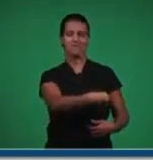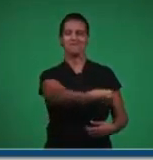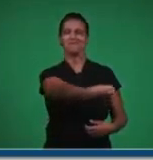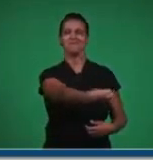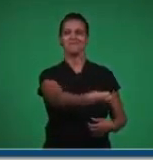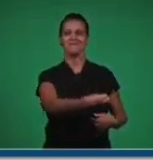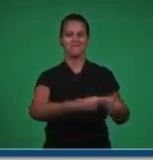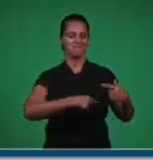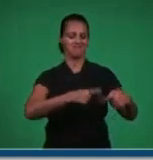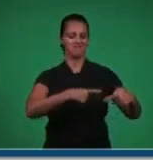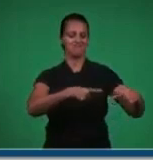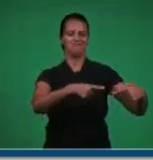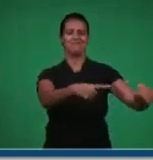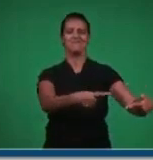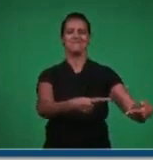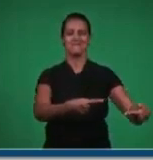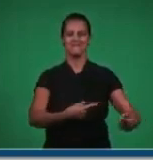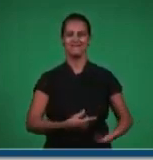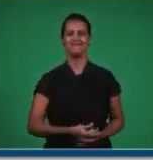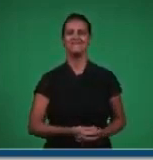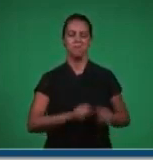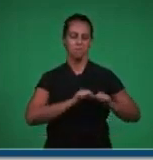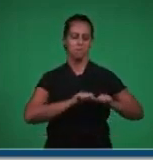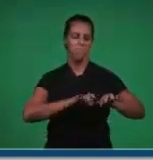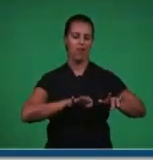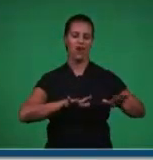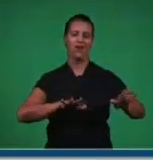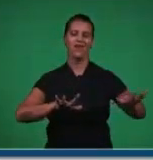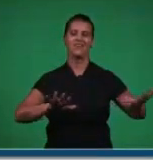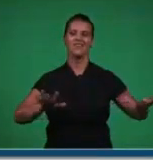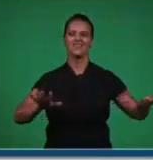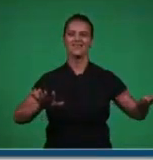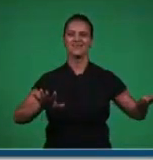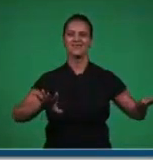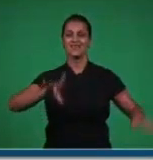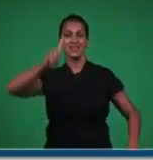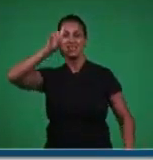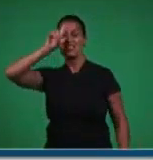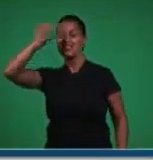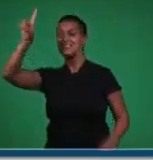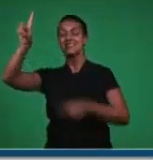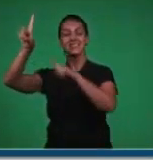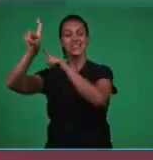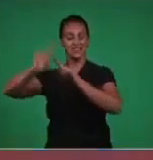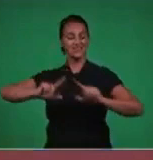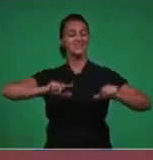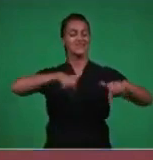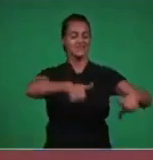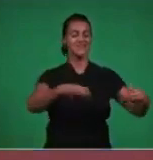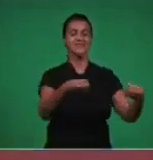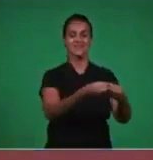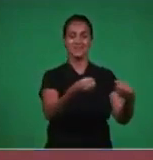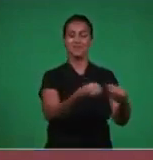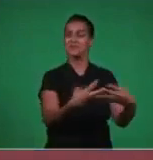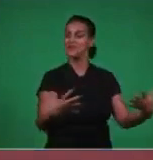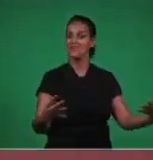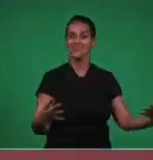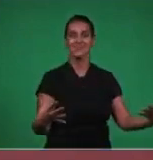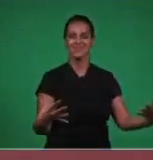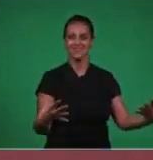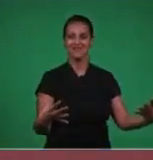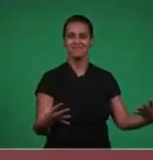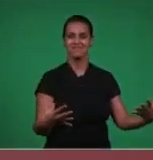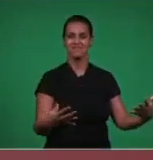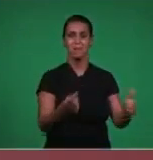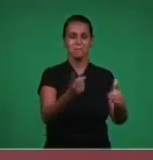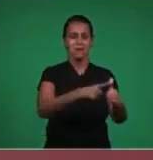Gênesis 1:28. Então, Deus operou um milagre de, do inanimado gerar vida primeiro, pelo poder da sua